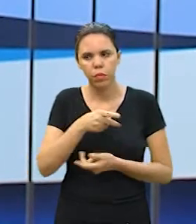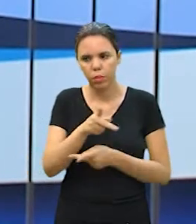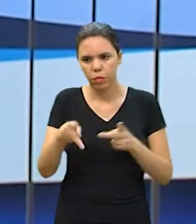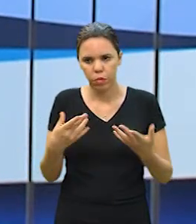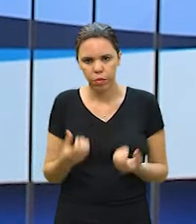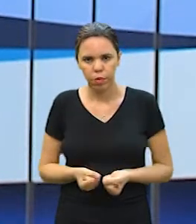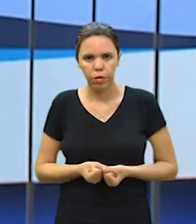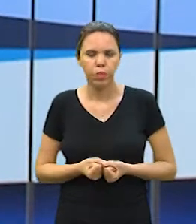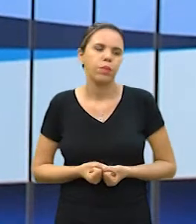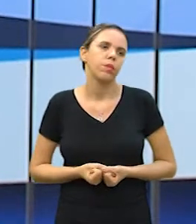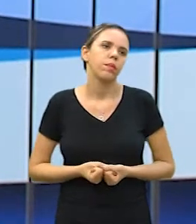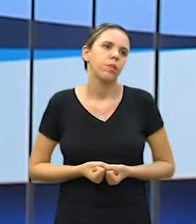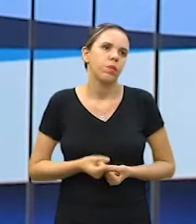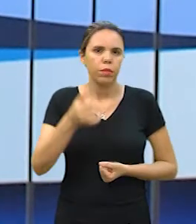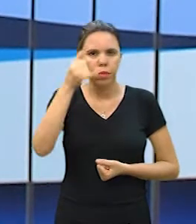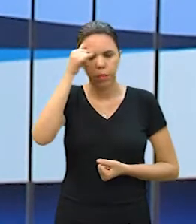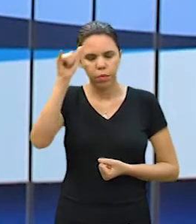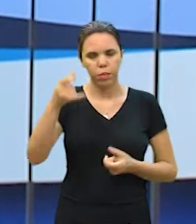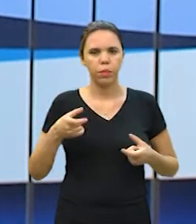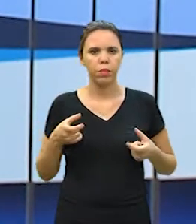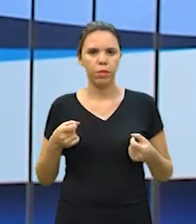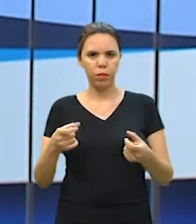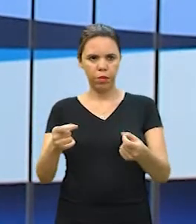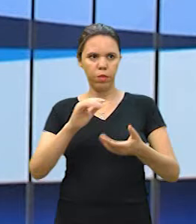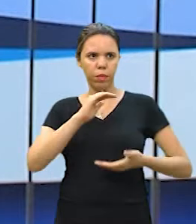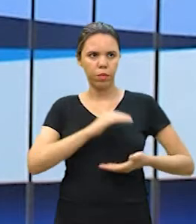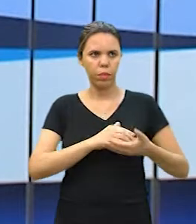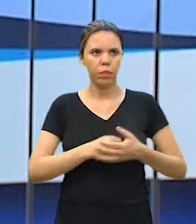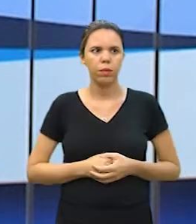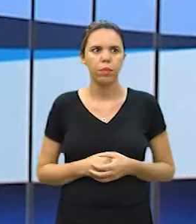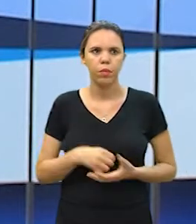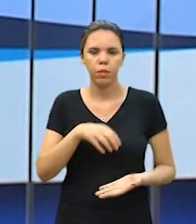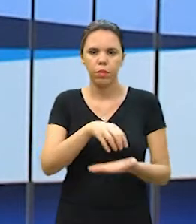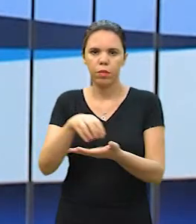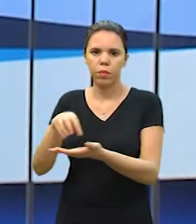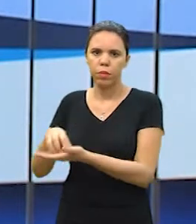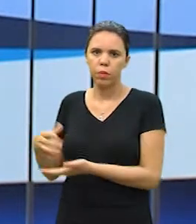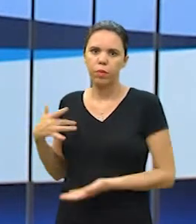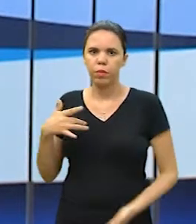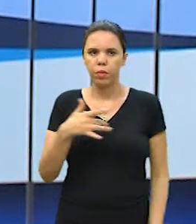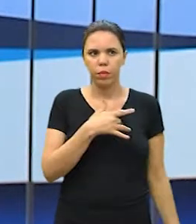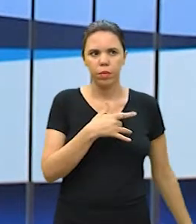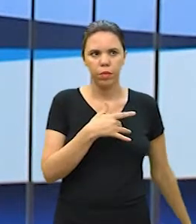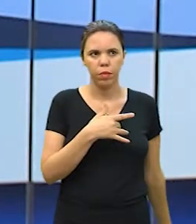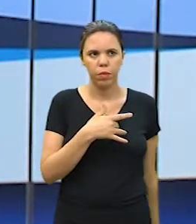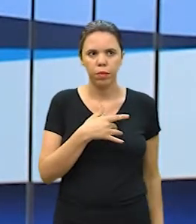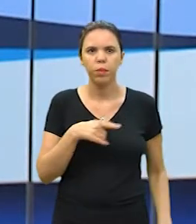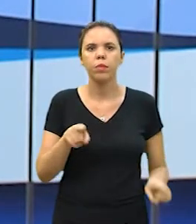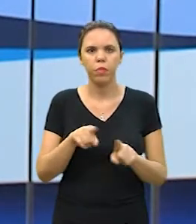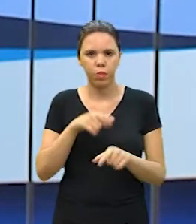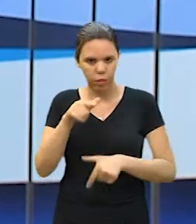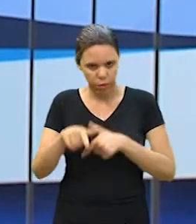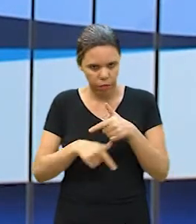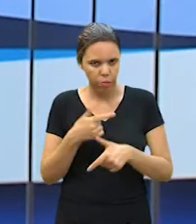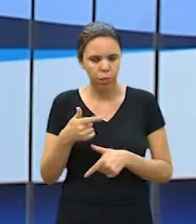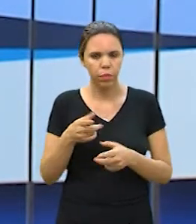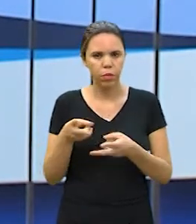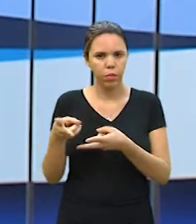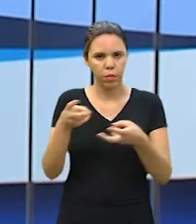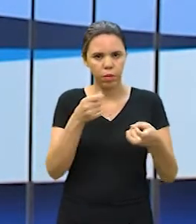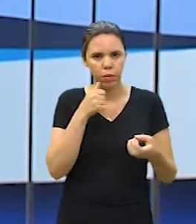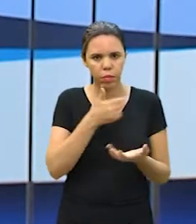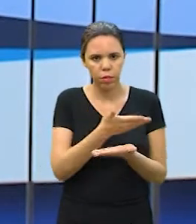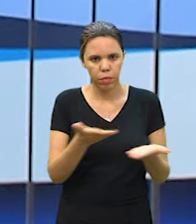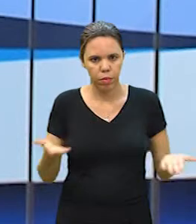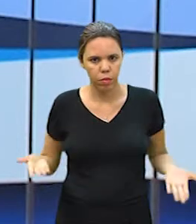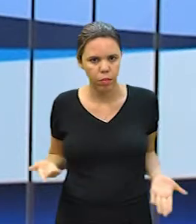a população em relação à prevenção do câncer de mama. As unidades básicas de saúde estão trabalhando para a identificação